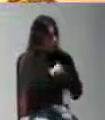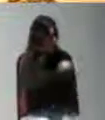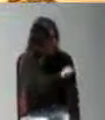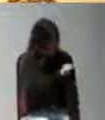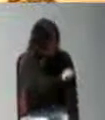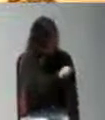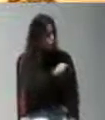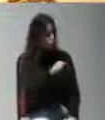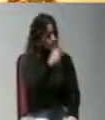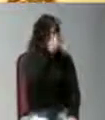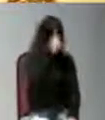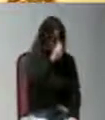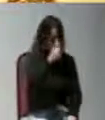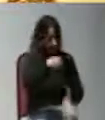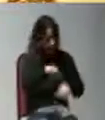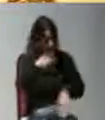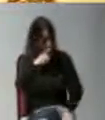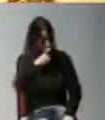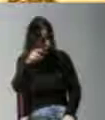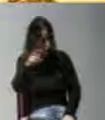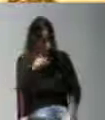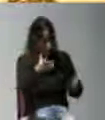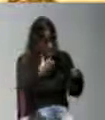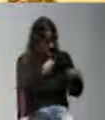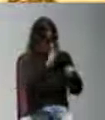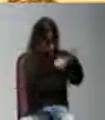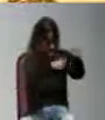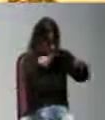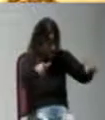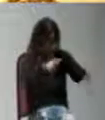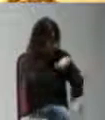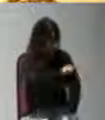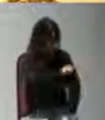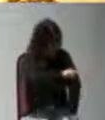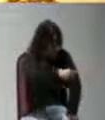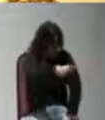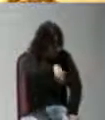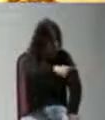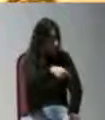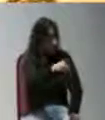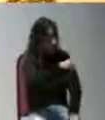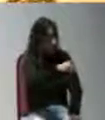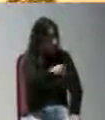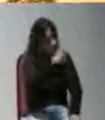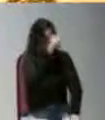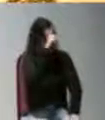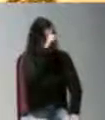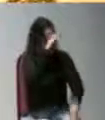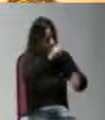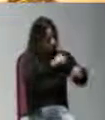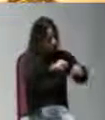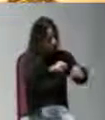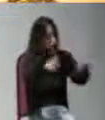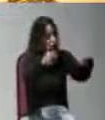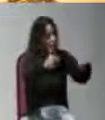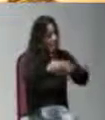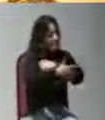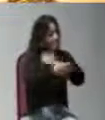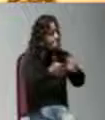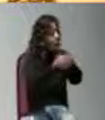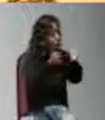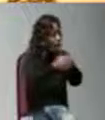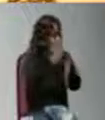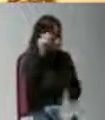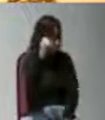e doutorado, que sendo muitos deles professores no ensino fundamental nas regiões mais pobres da Grande Porto Alegre, têm